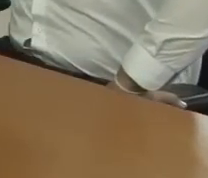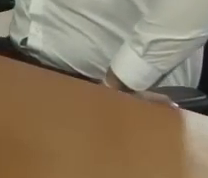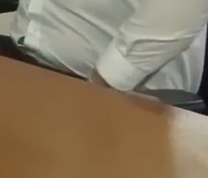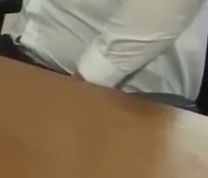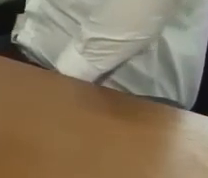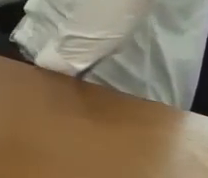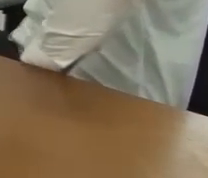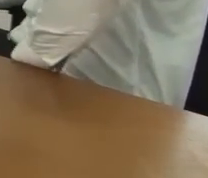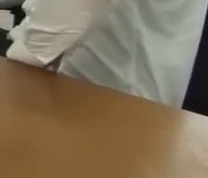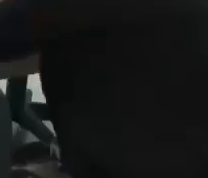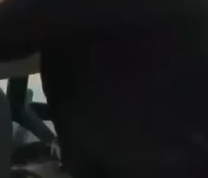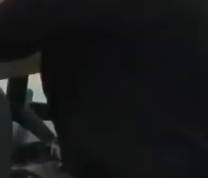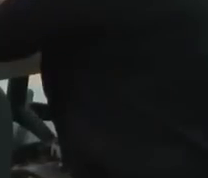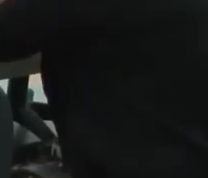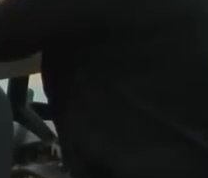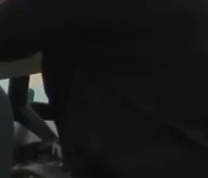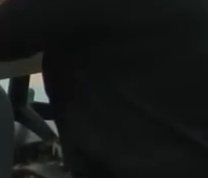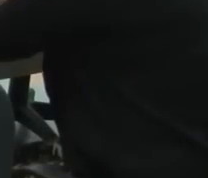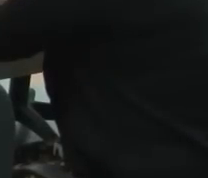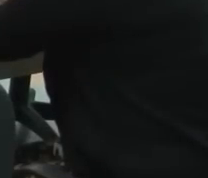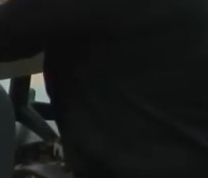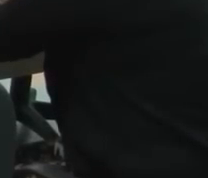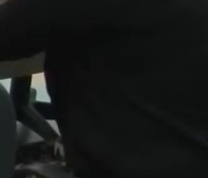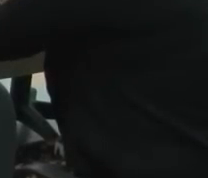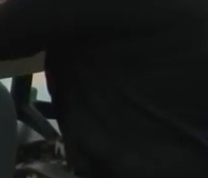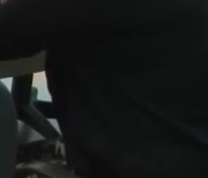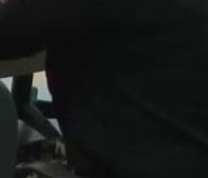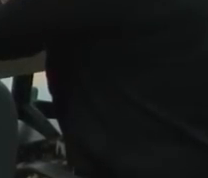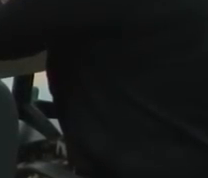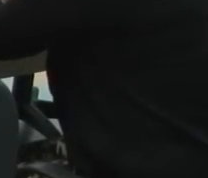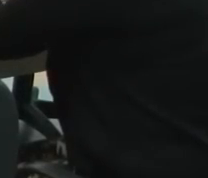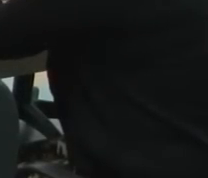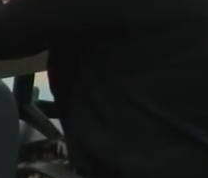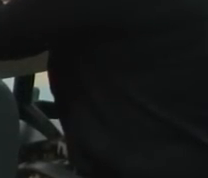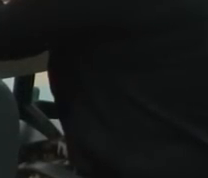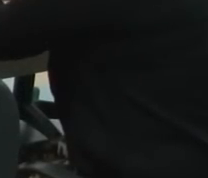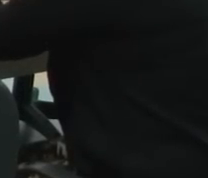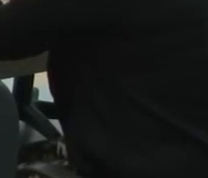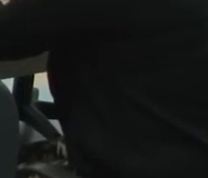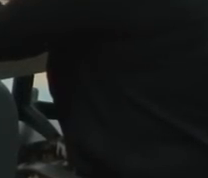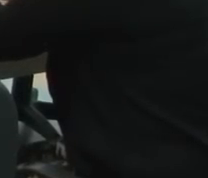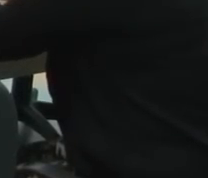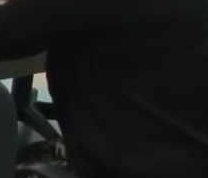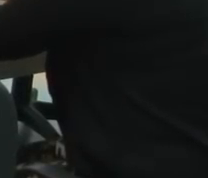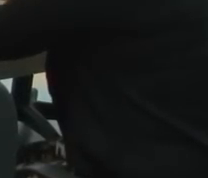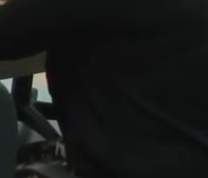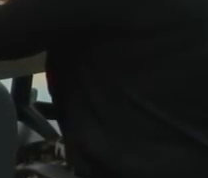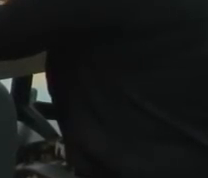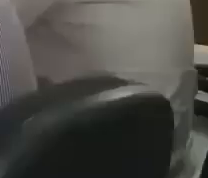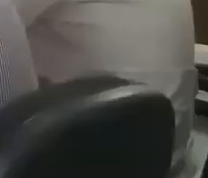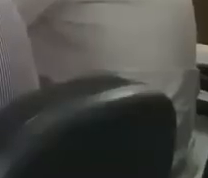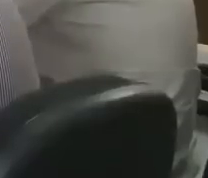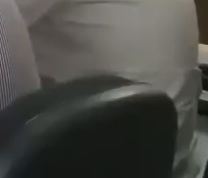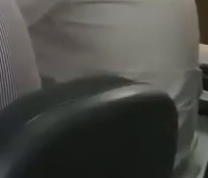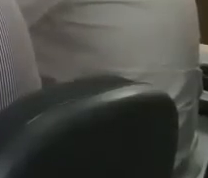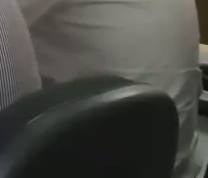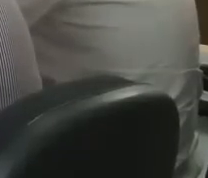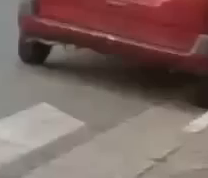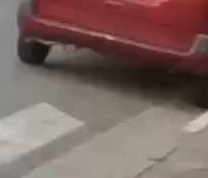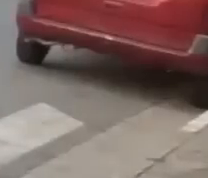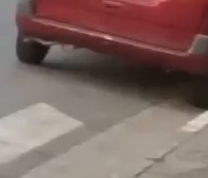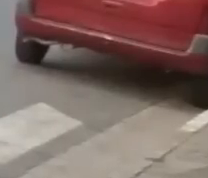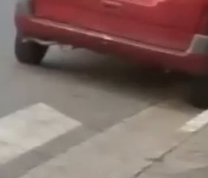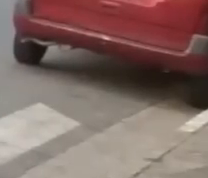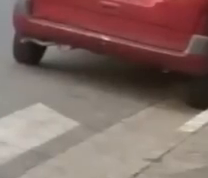secretário e um membro, e contam com a frequente participação de representantes do Poder Executivo e da sociedade civil.